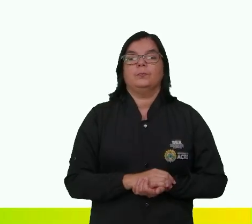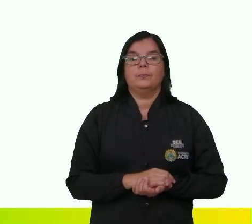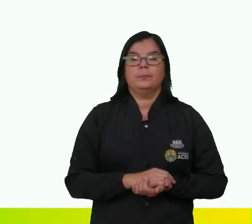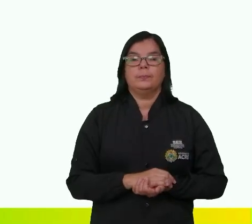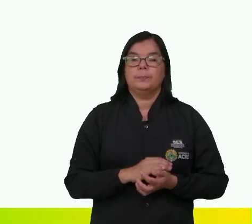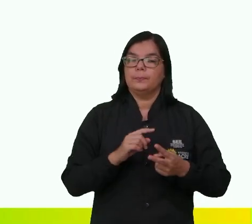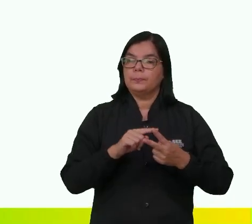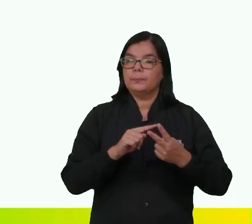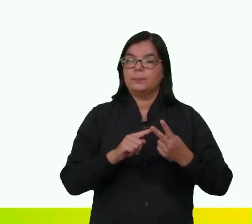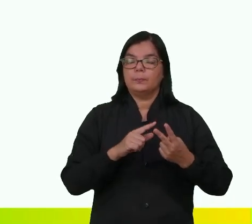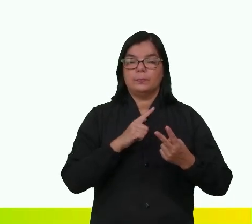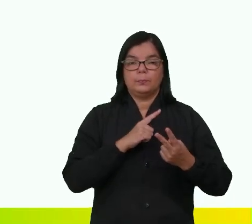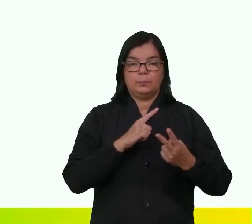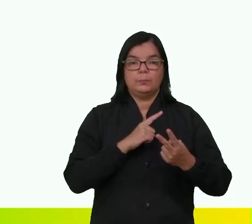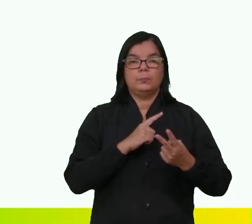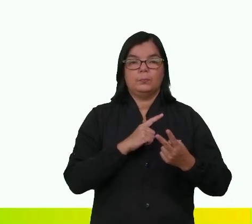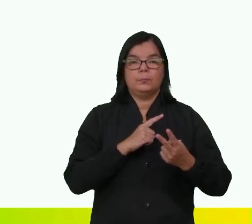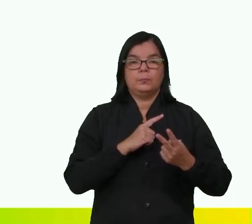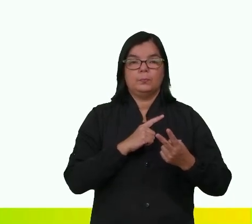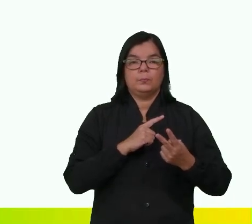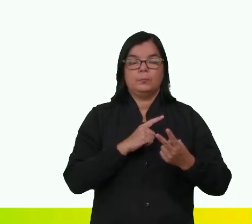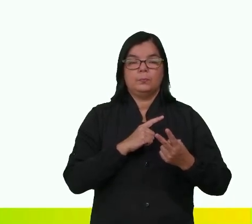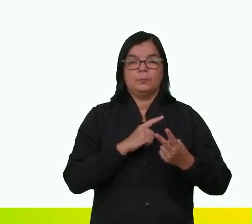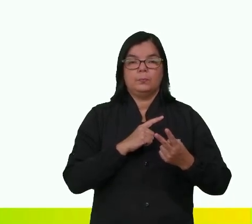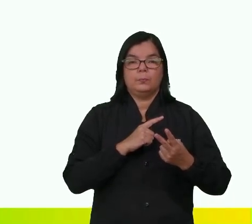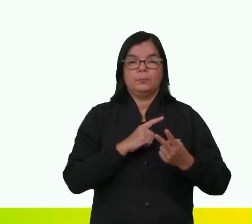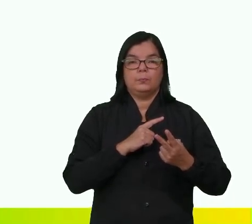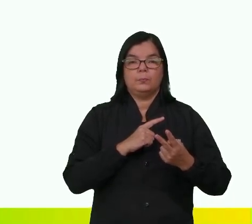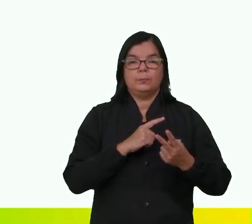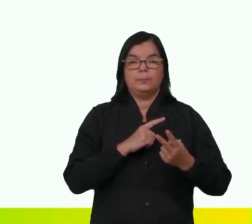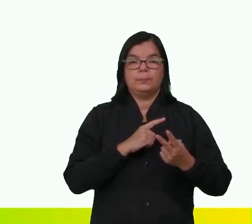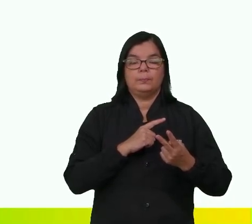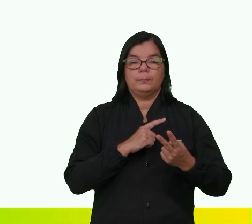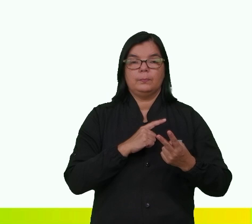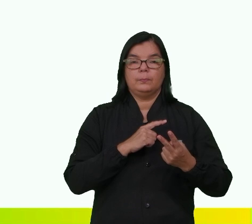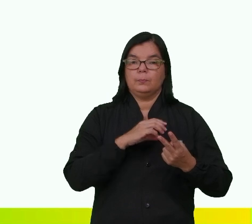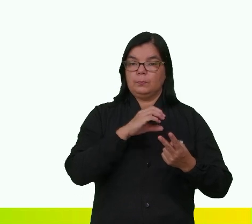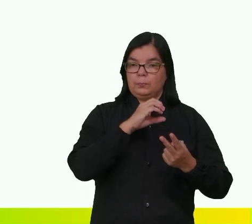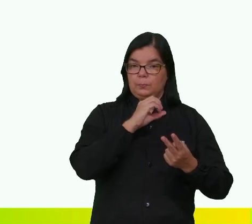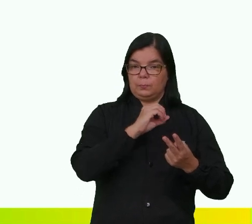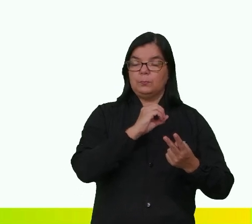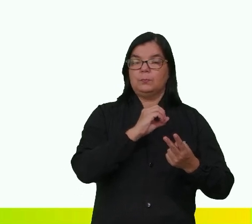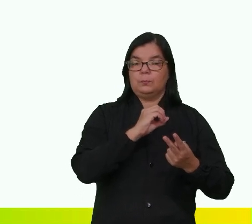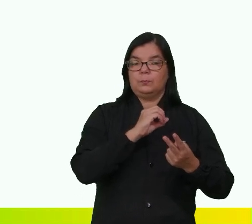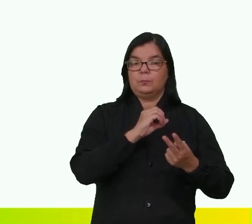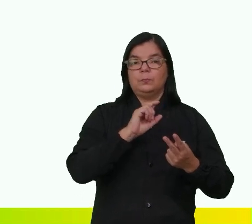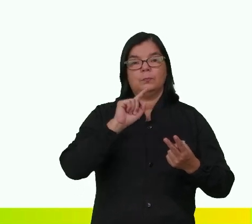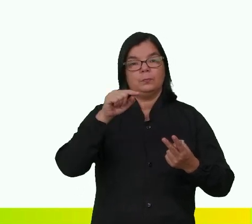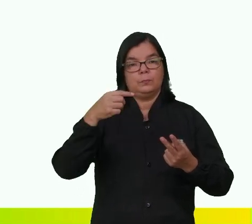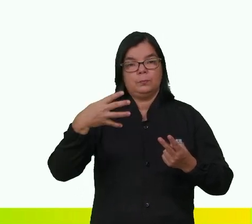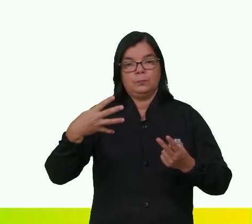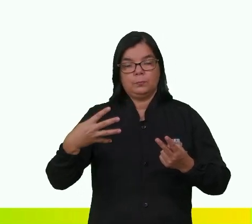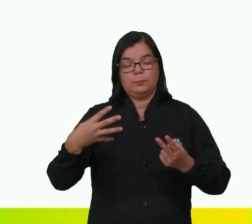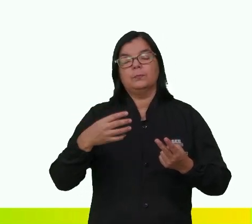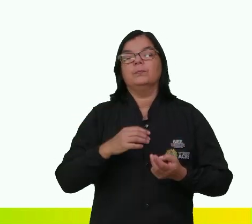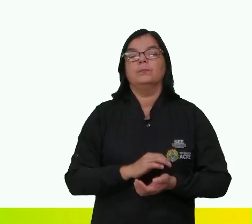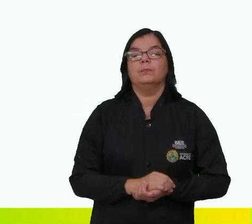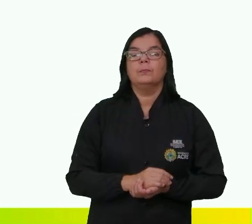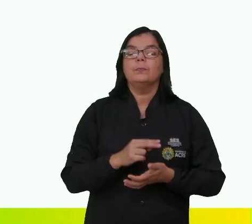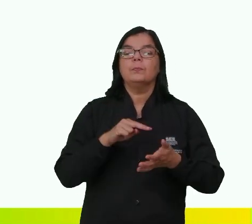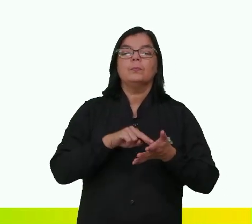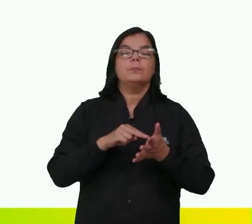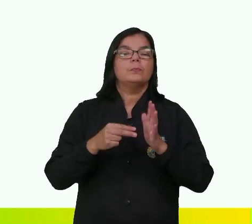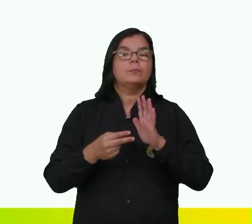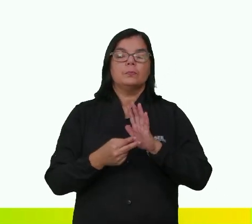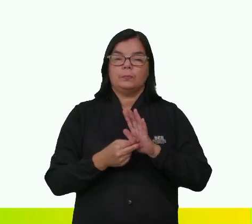desses dois momentos, nós teremos que a função zera. Ela zera no 0 e depois no 4. O que significa